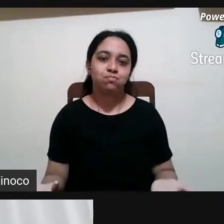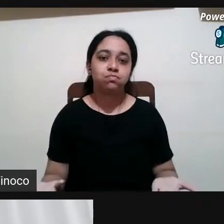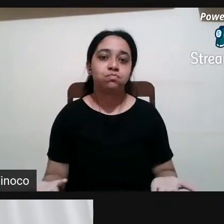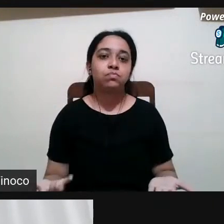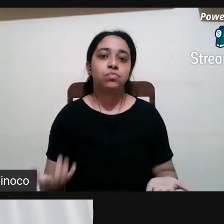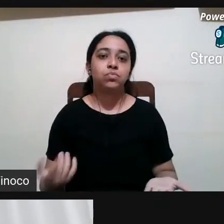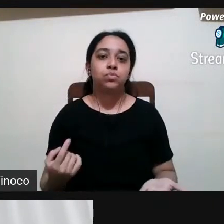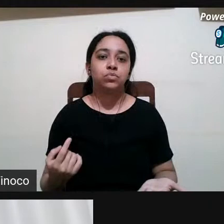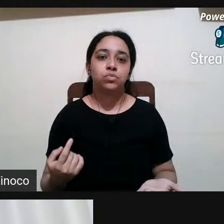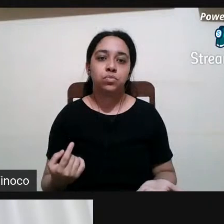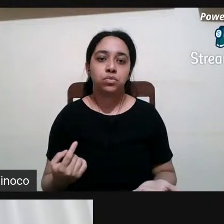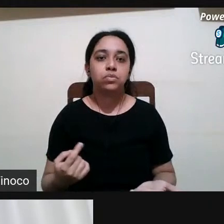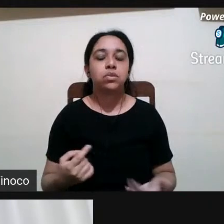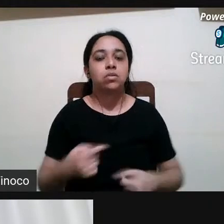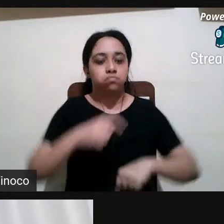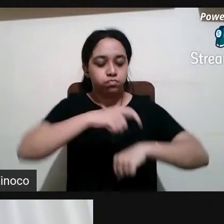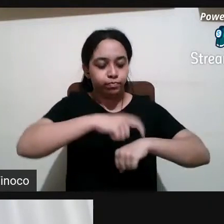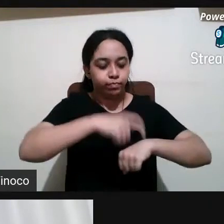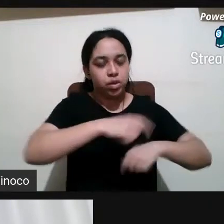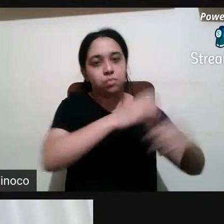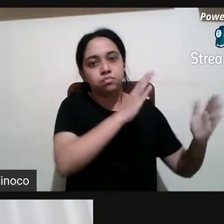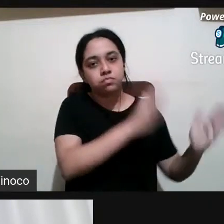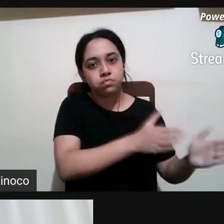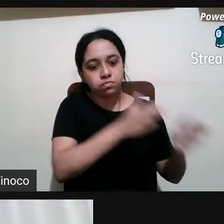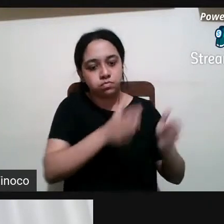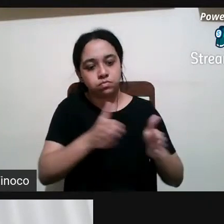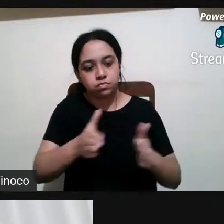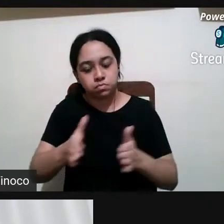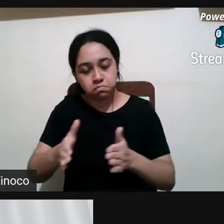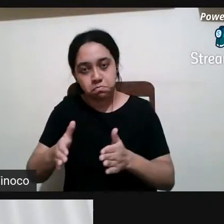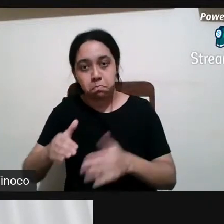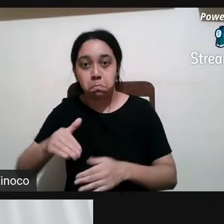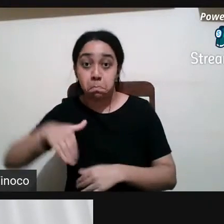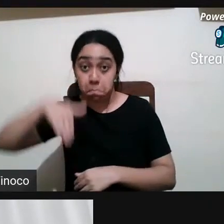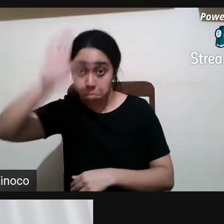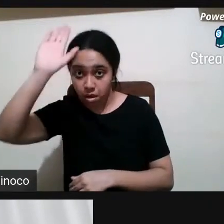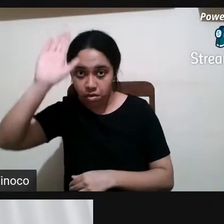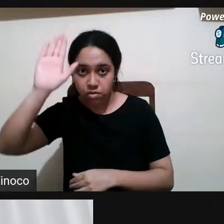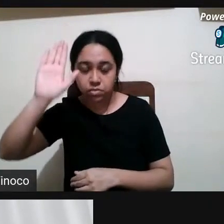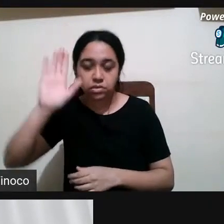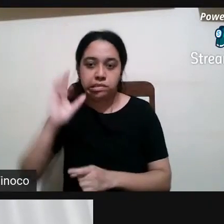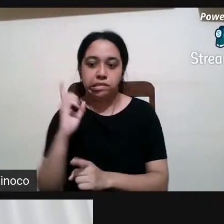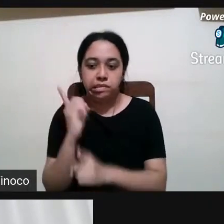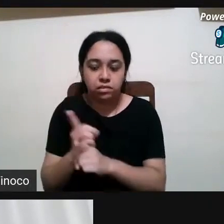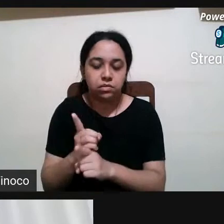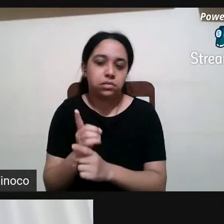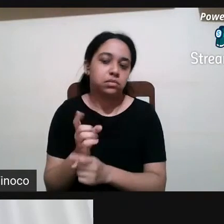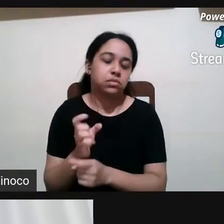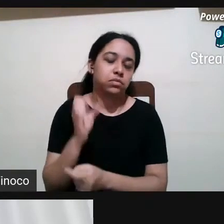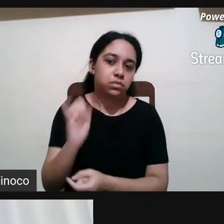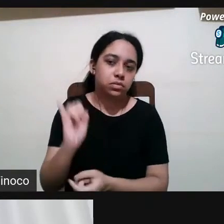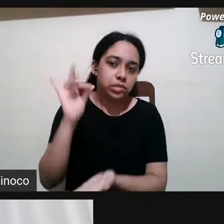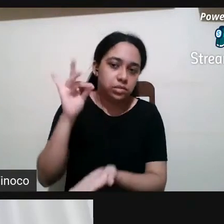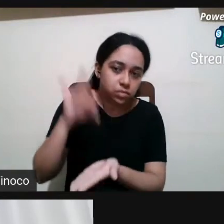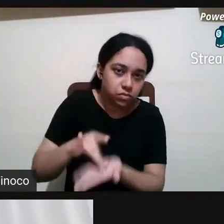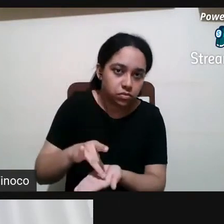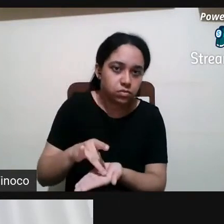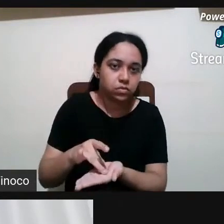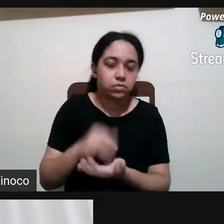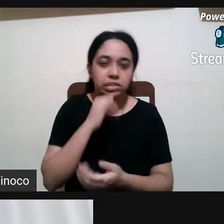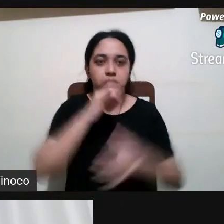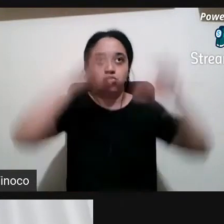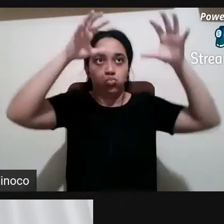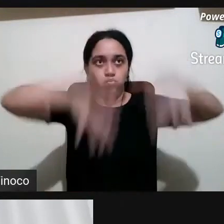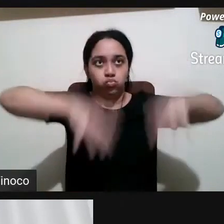pegando temporalidades maiores para identificar se realmente pode haver, realmente pegar o pico da chuva,